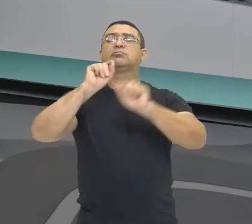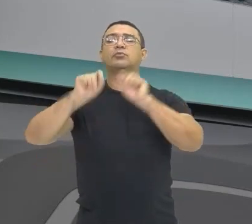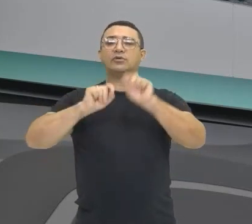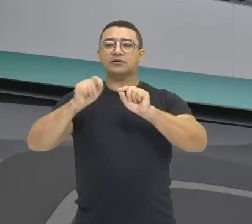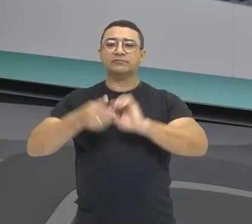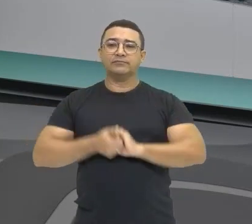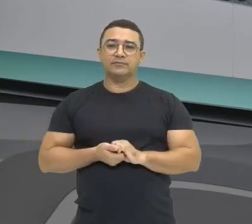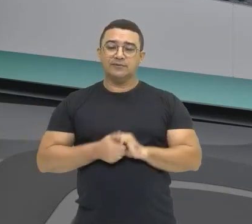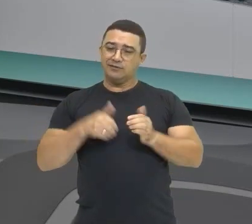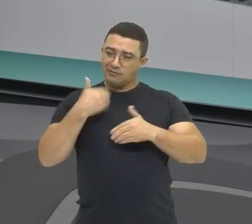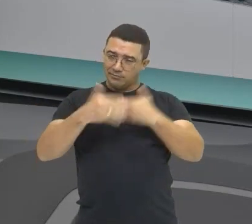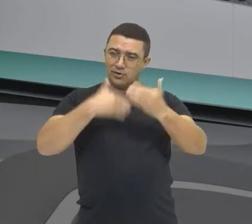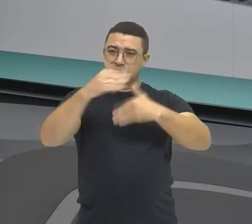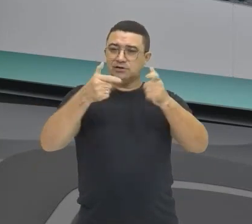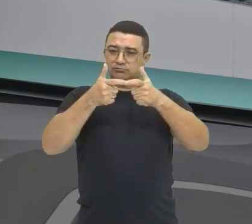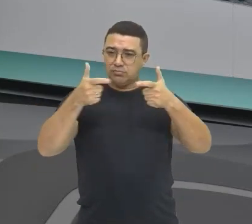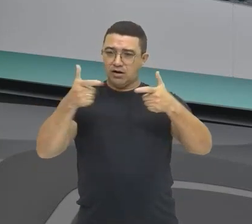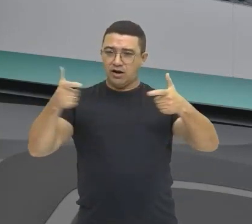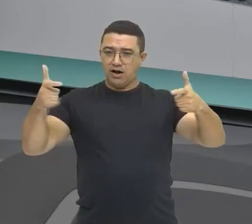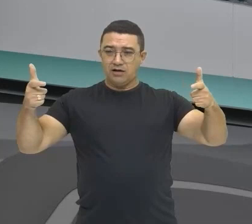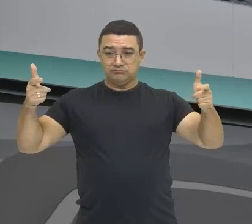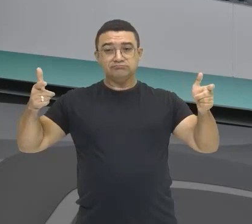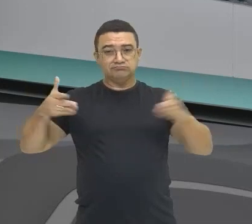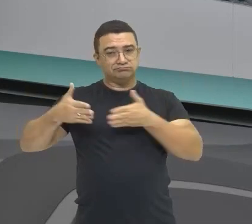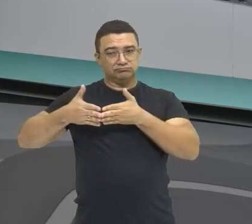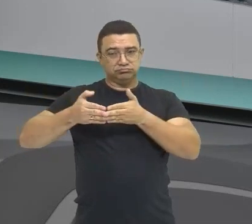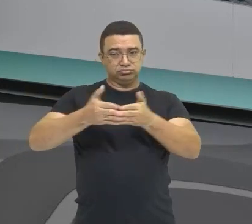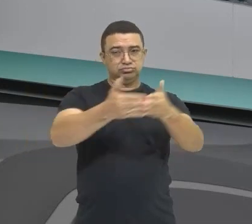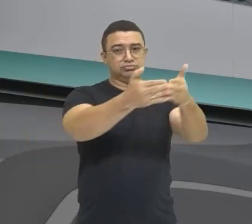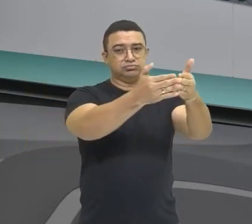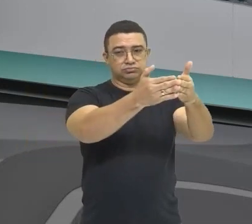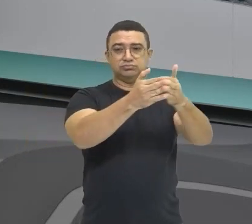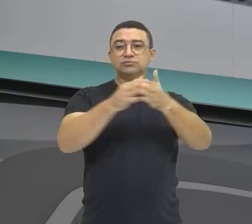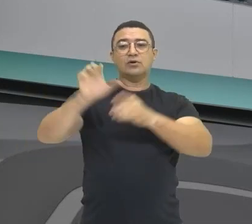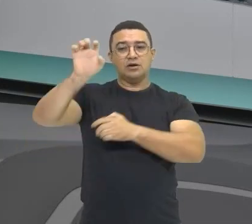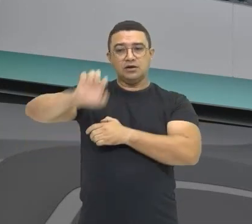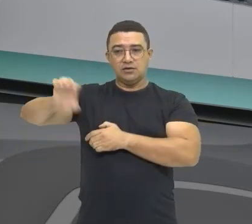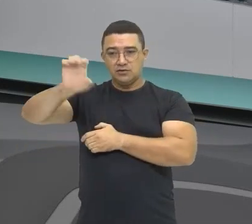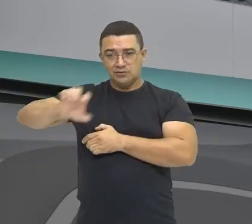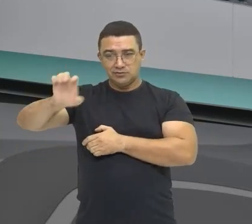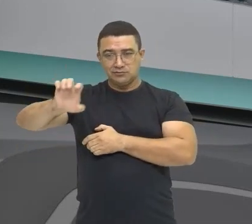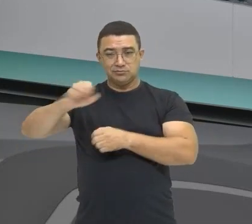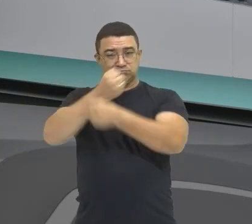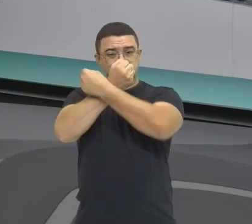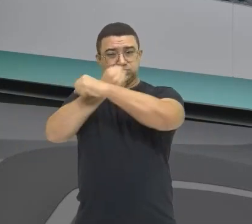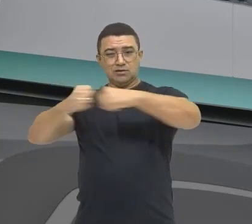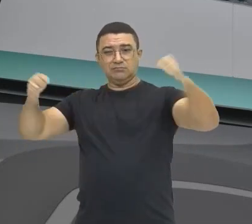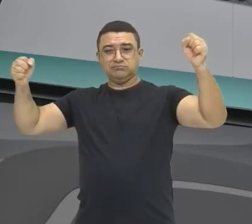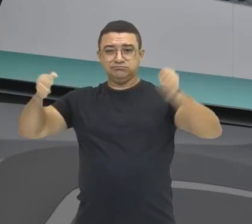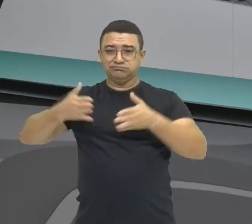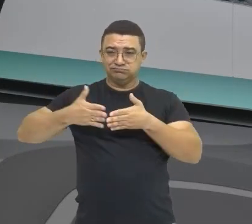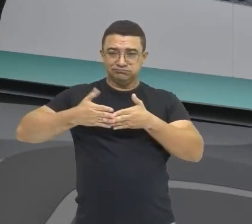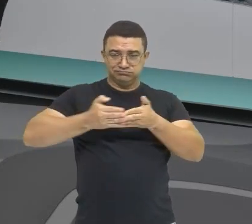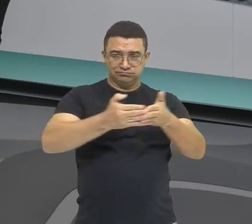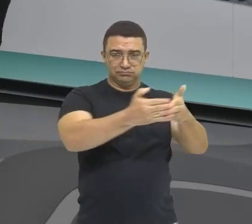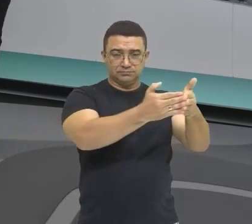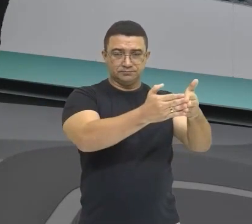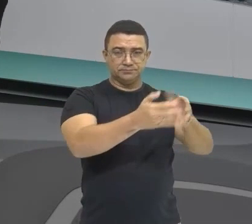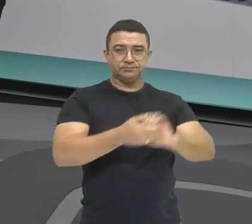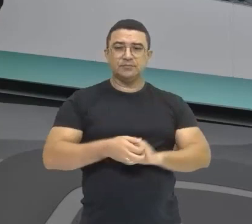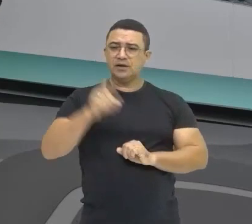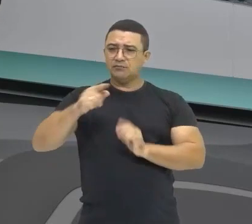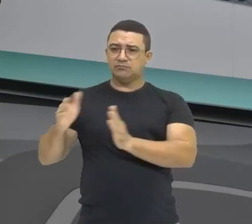exatamente pelo processo de expansão marítima europeia, pelas grandes navegações. Então, essa é